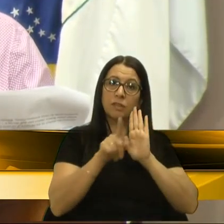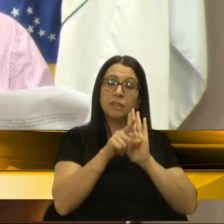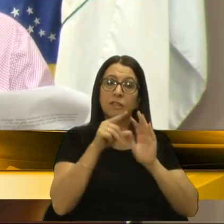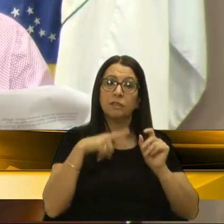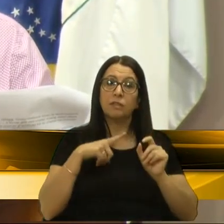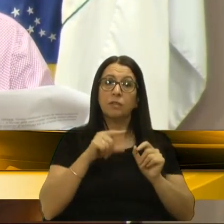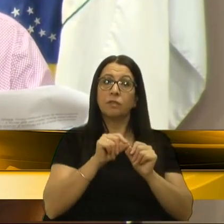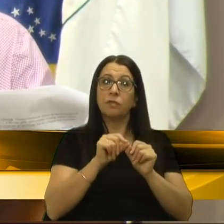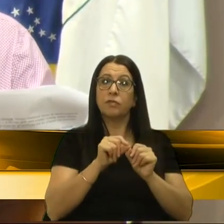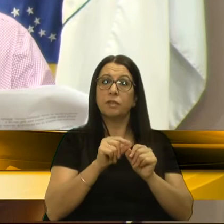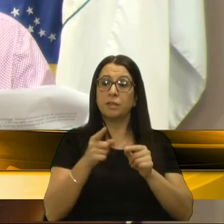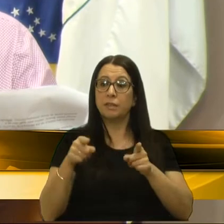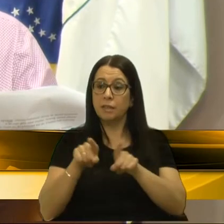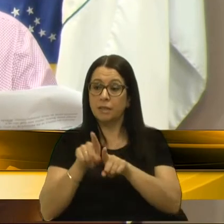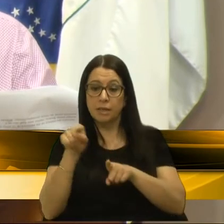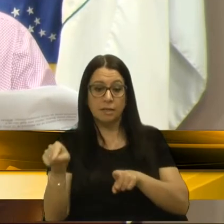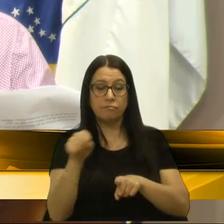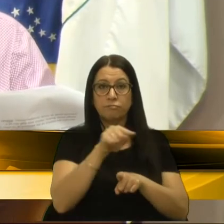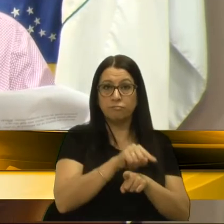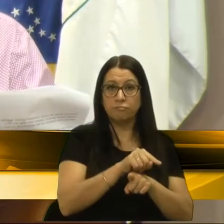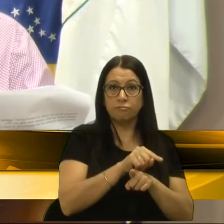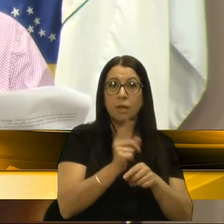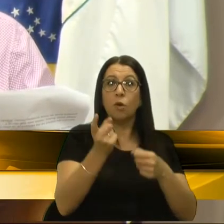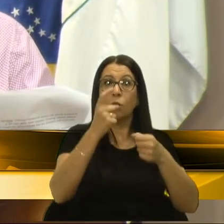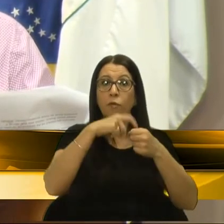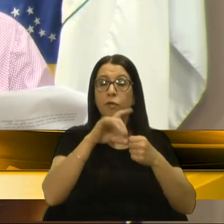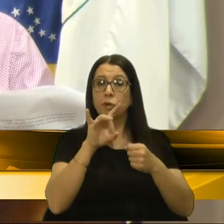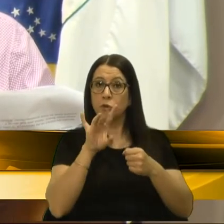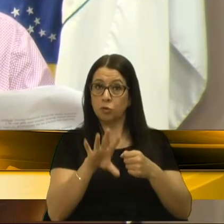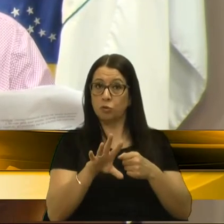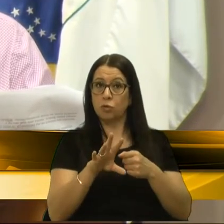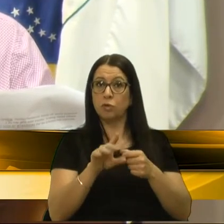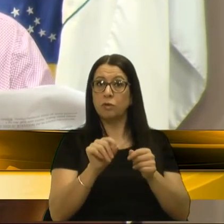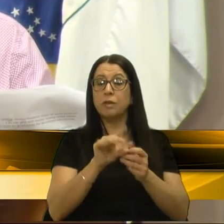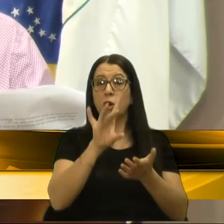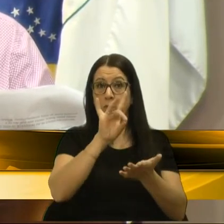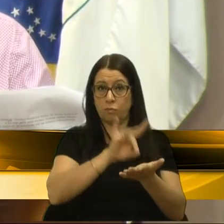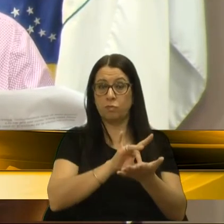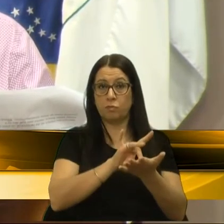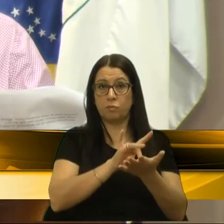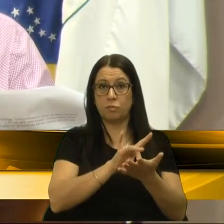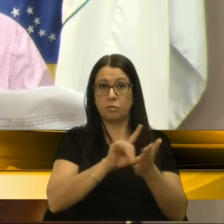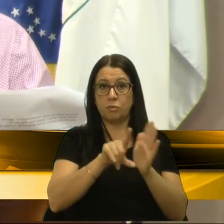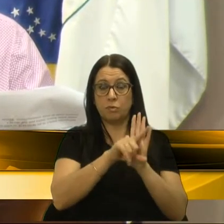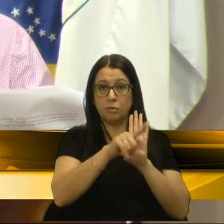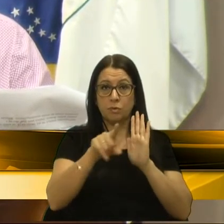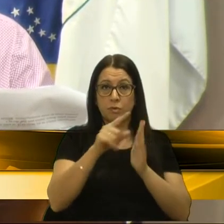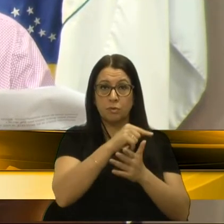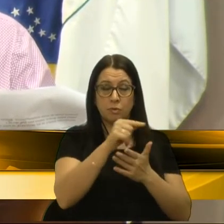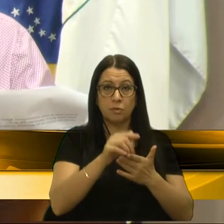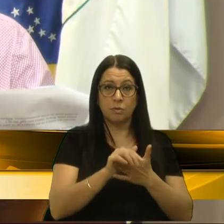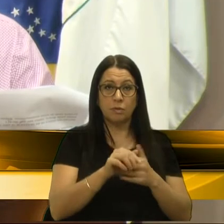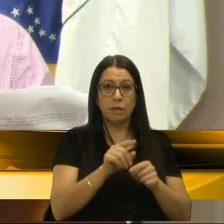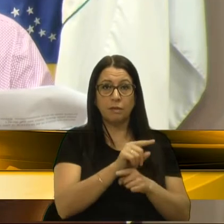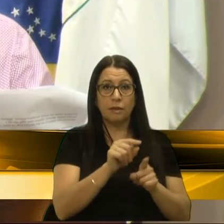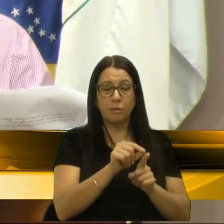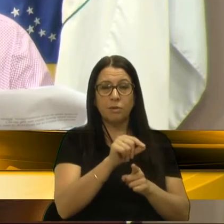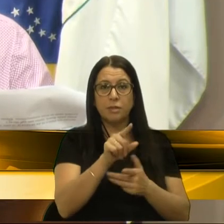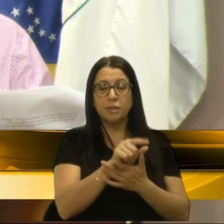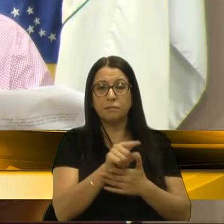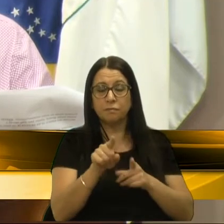firmadas entre as partes. O convênio somente será concretizado com a anuência do poder público nos